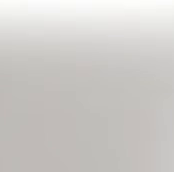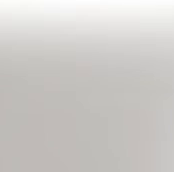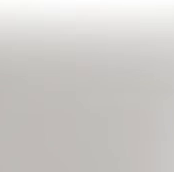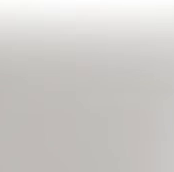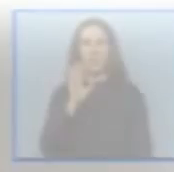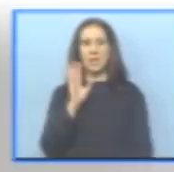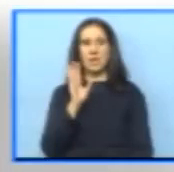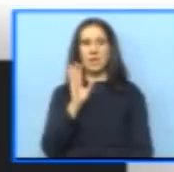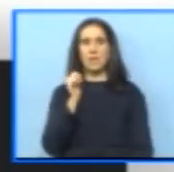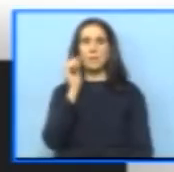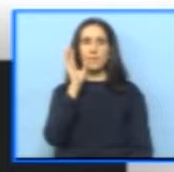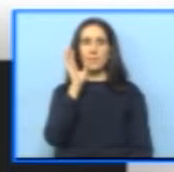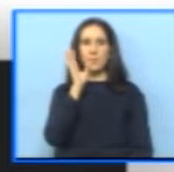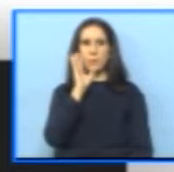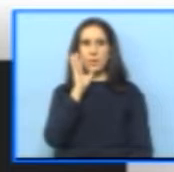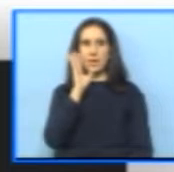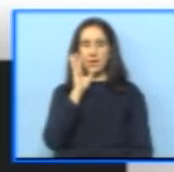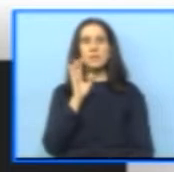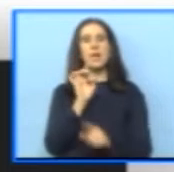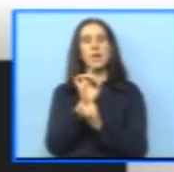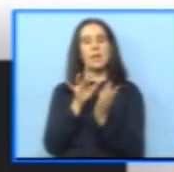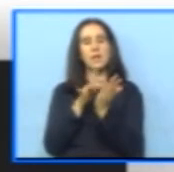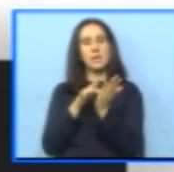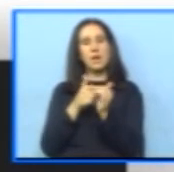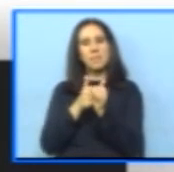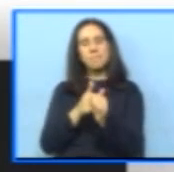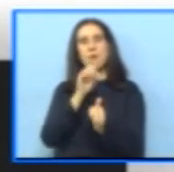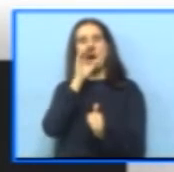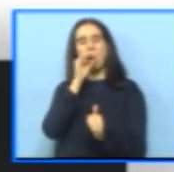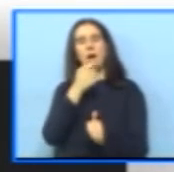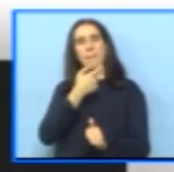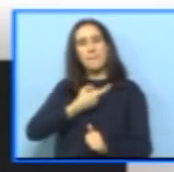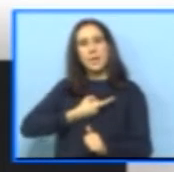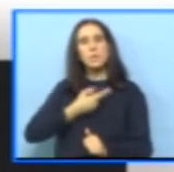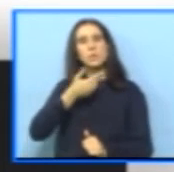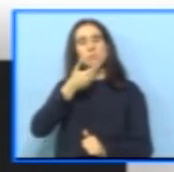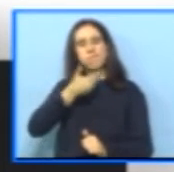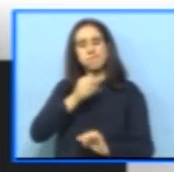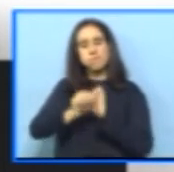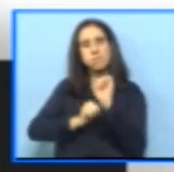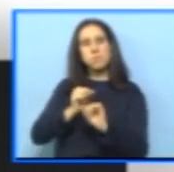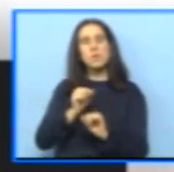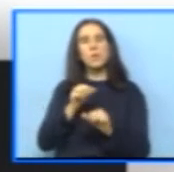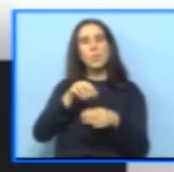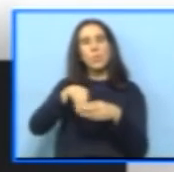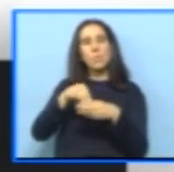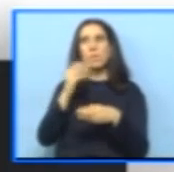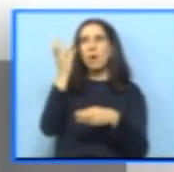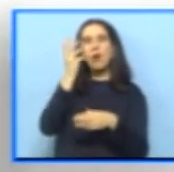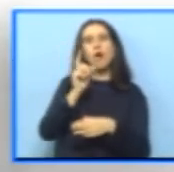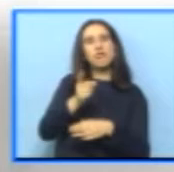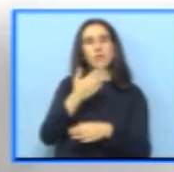Olá, muito boa tarde. A compreensão de muitas obras literárias exige o conhecimento dos contextos culturais que estão na sua